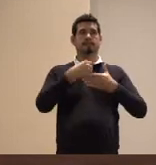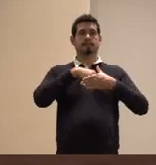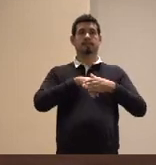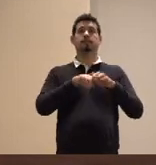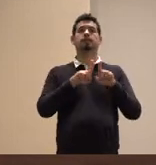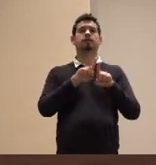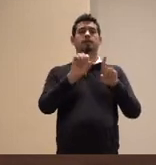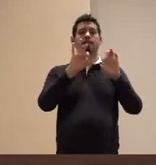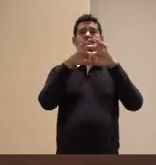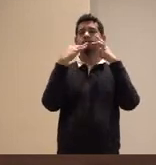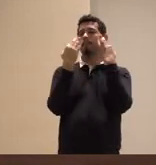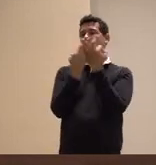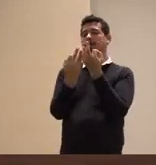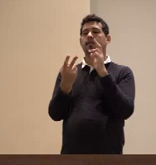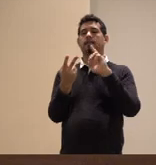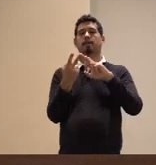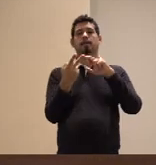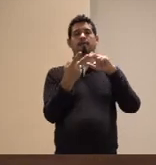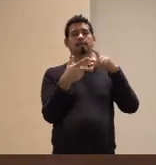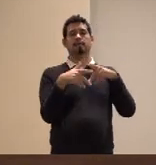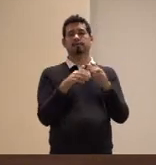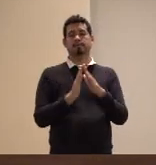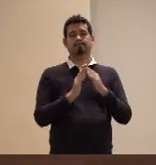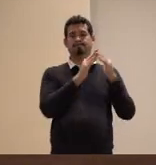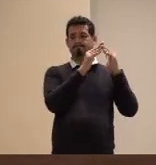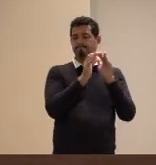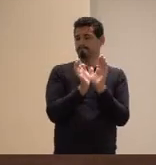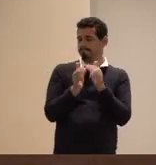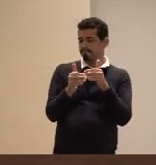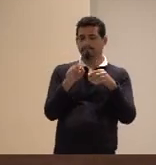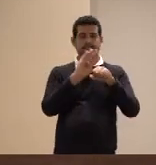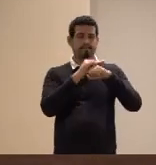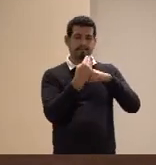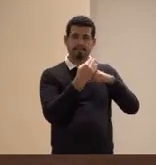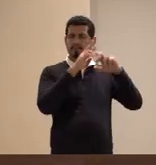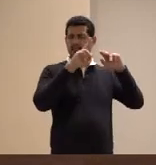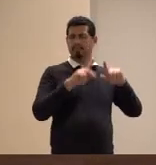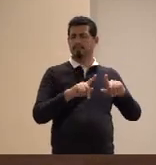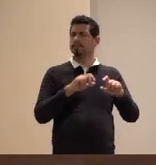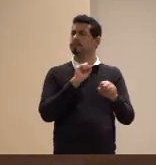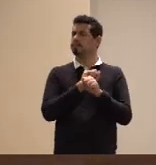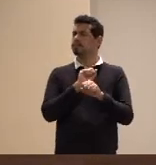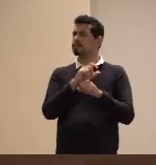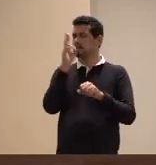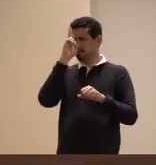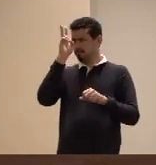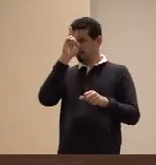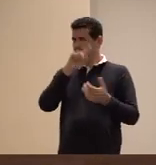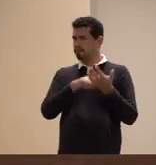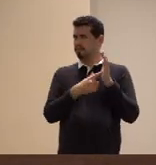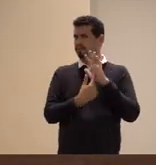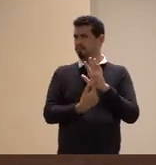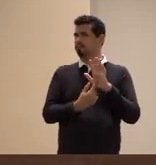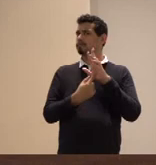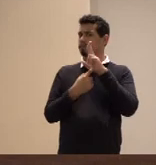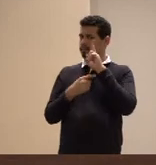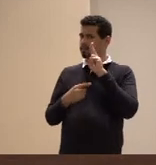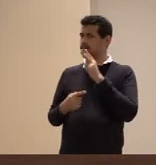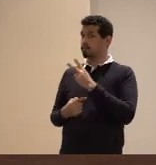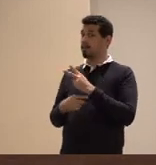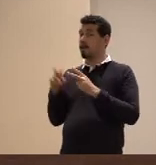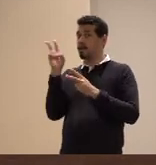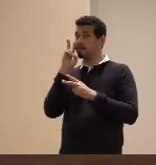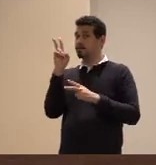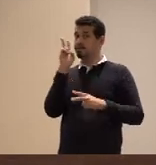suas famílias, dentro das suas comunidades. E só um pouquinho histórico aqui, a